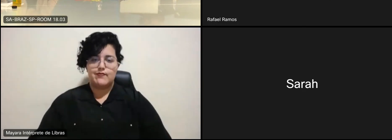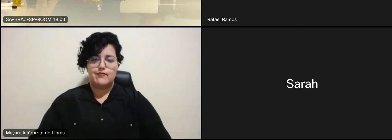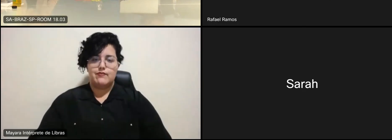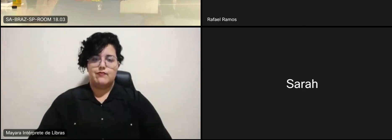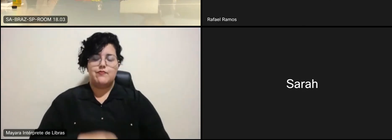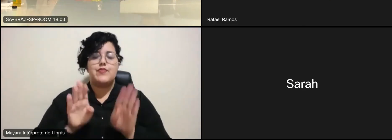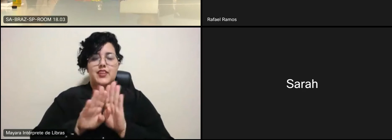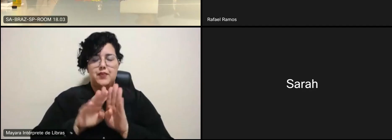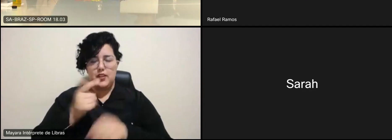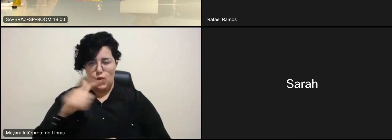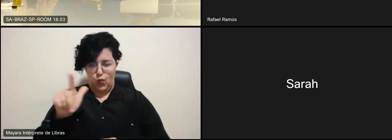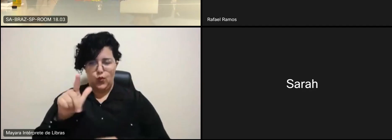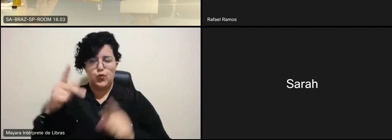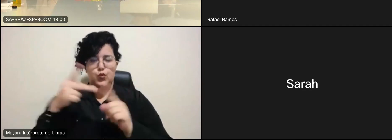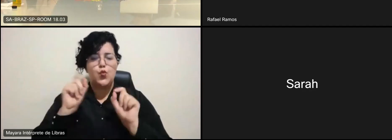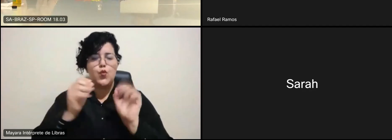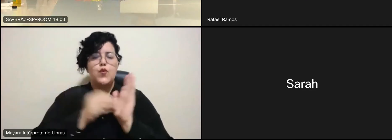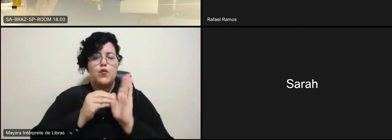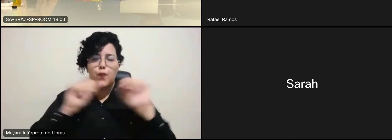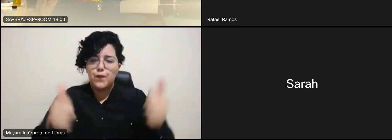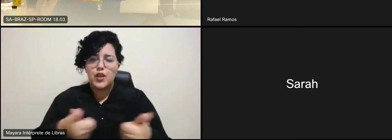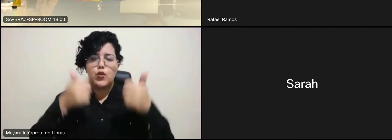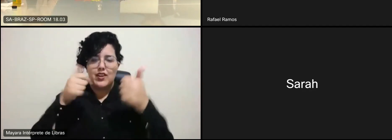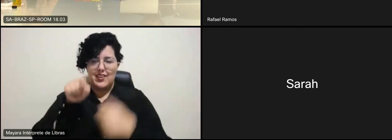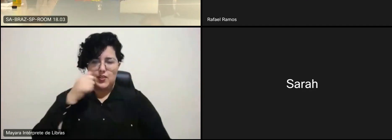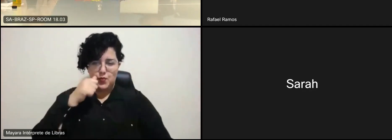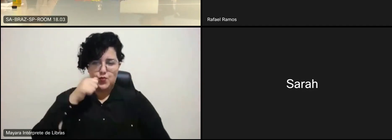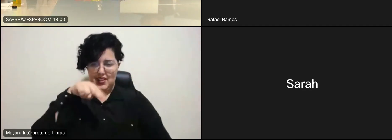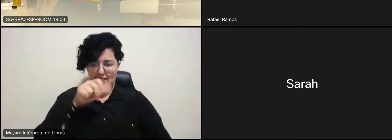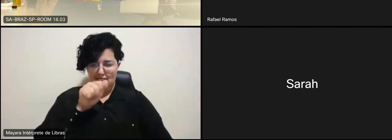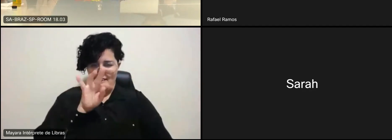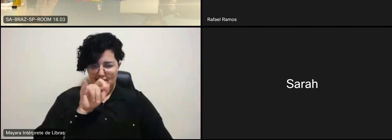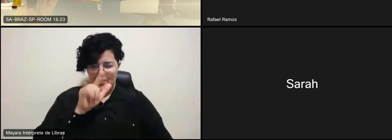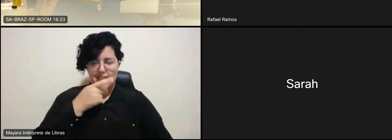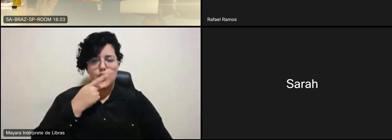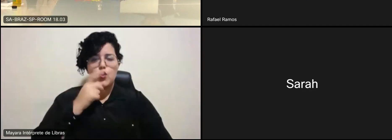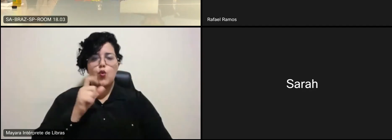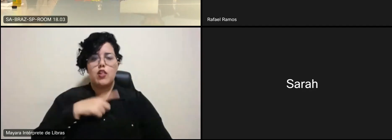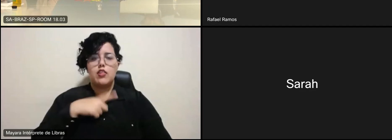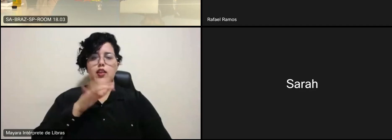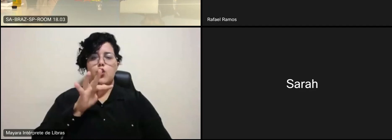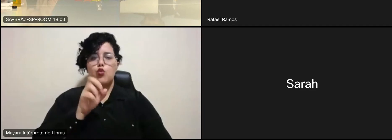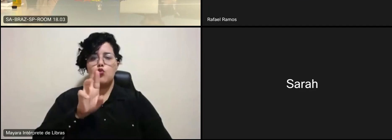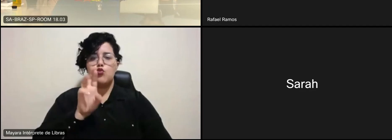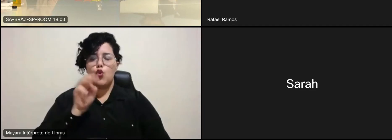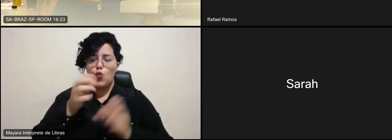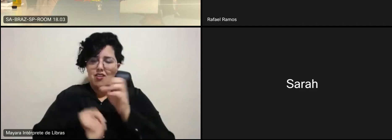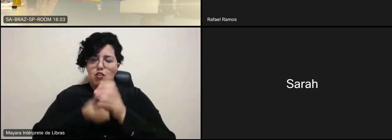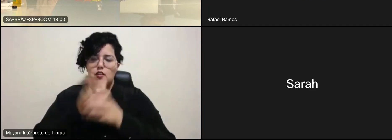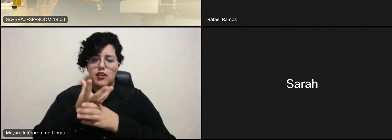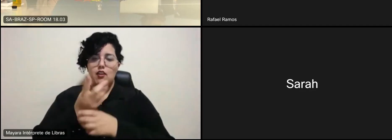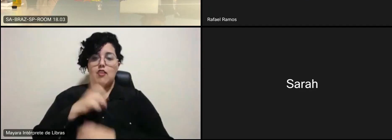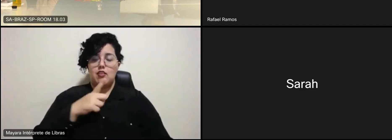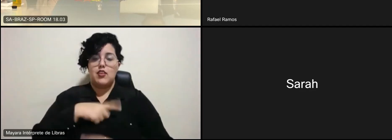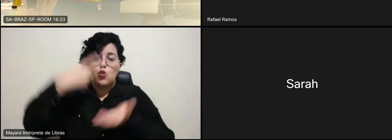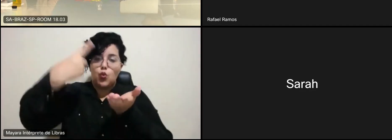outro ponto de melhoria muito importante, né? Aí uma signatária ali do fórum criado ali dos 10 compromissos com a promoção de